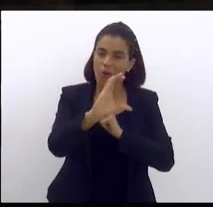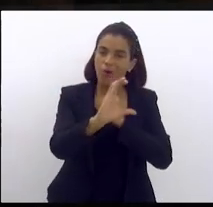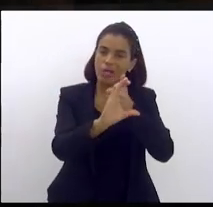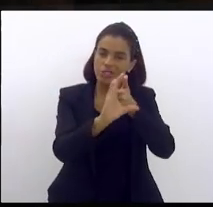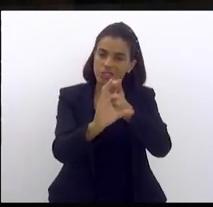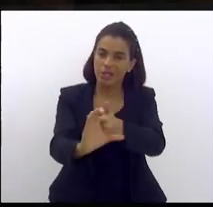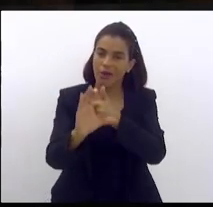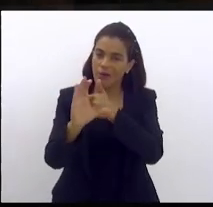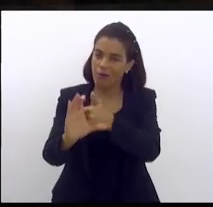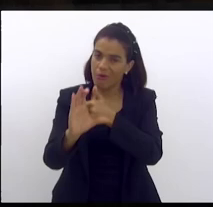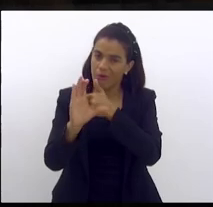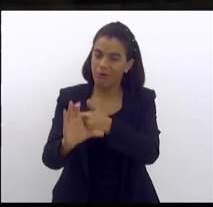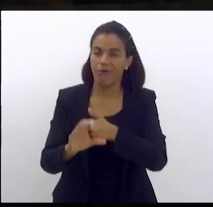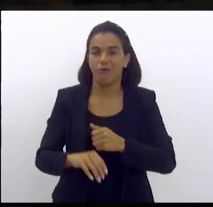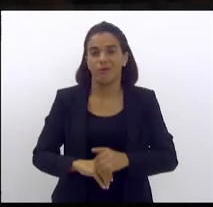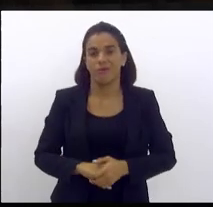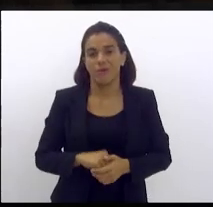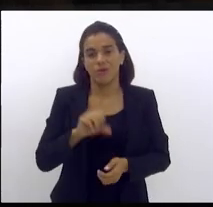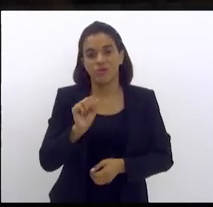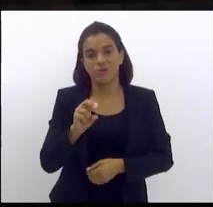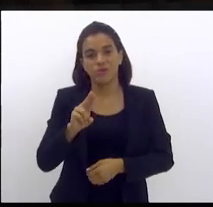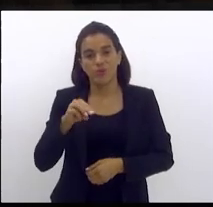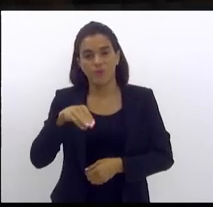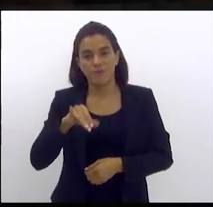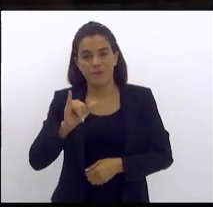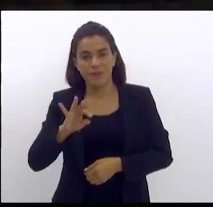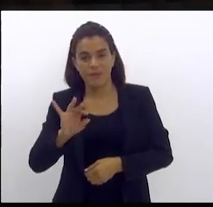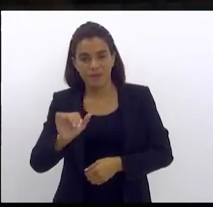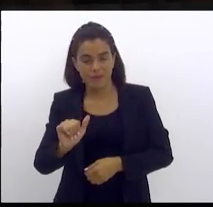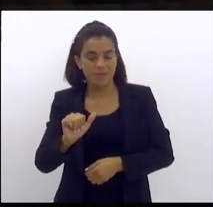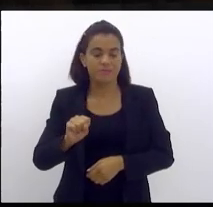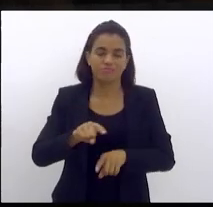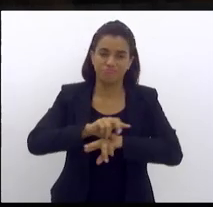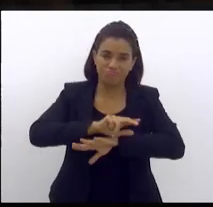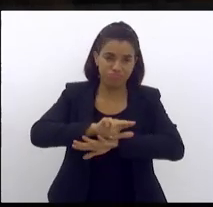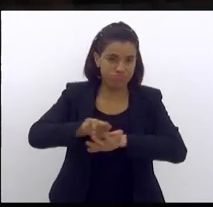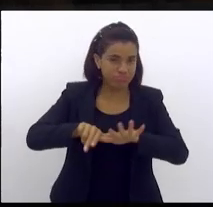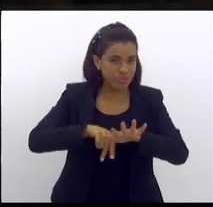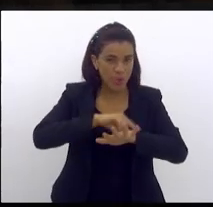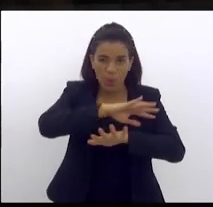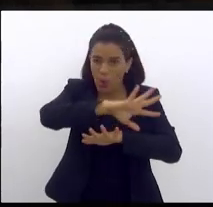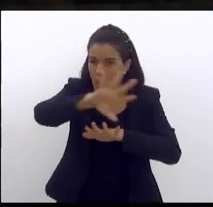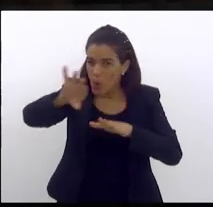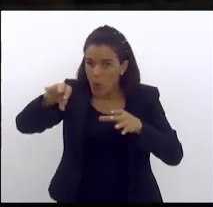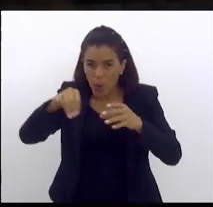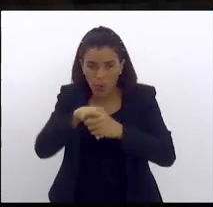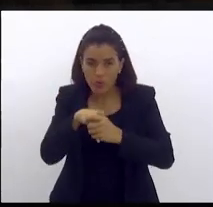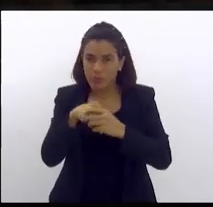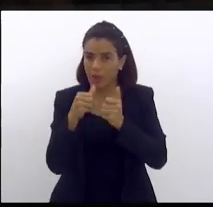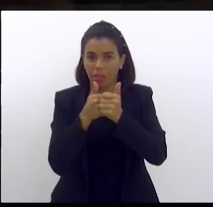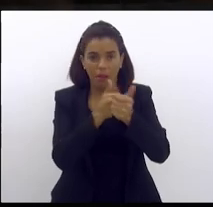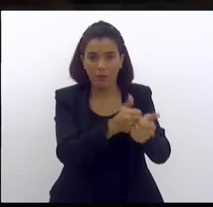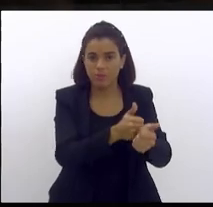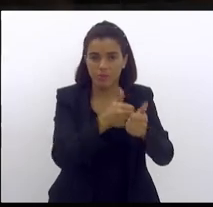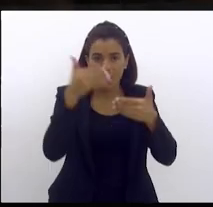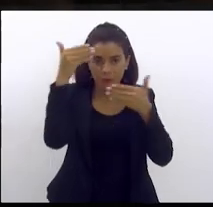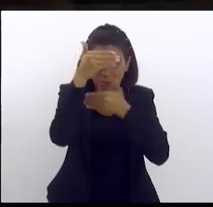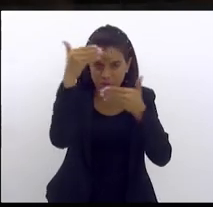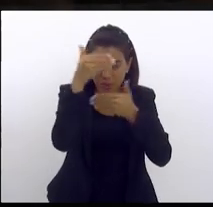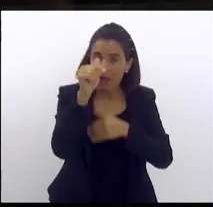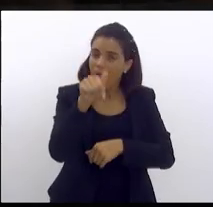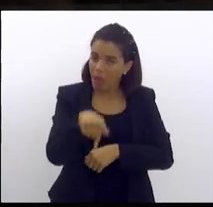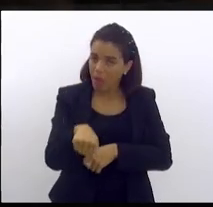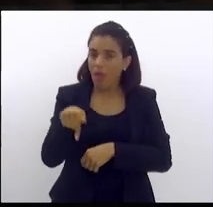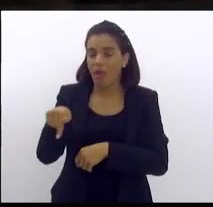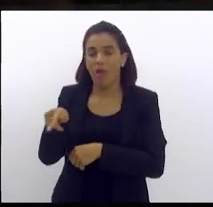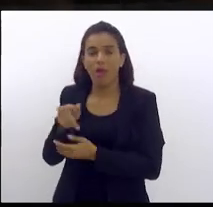xiittas são os sunitas todos que não seguem o Islã são infiéis e